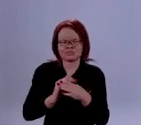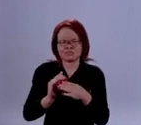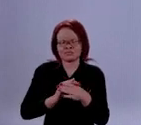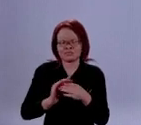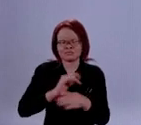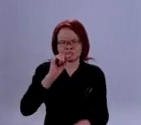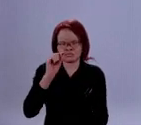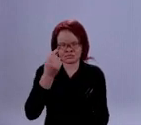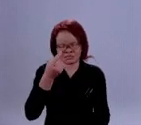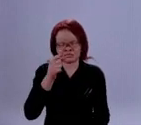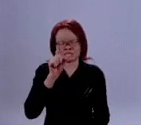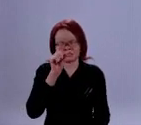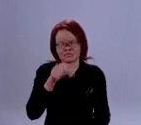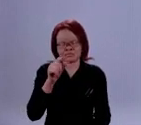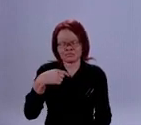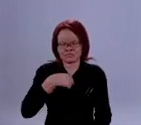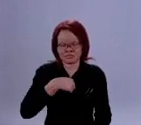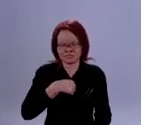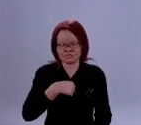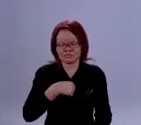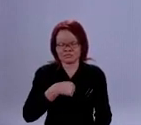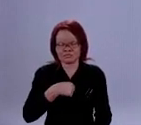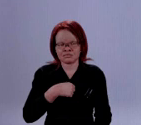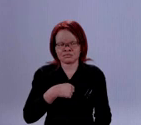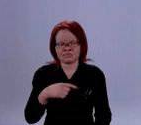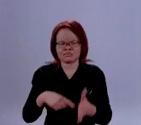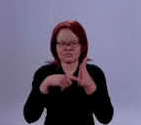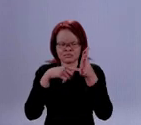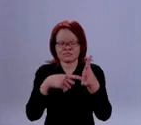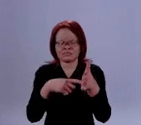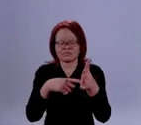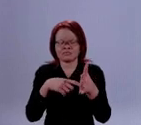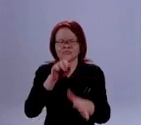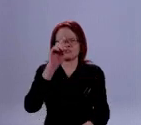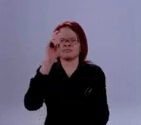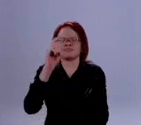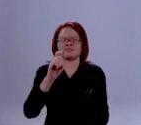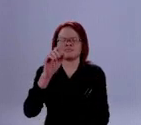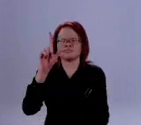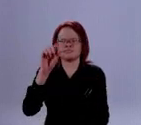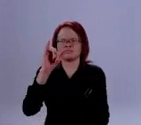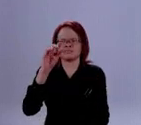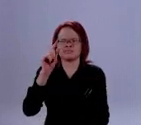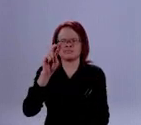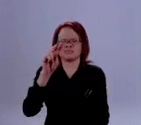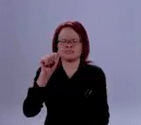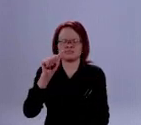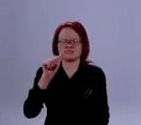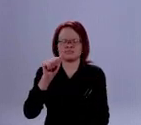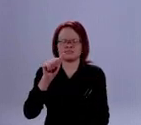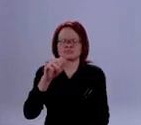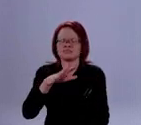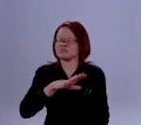uso da primeira pessoa eu nós temos aqui um exemplo a chuva escreve